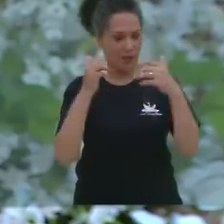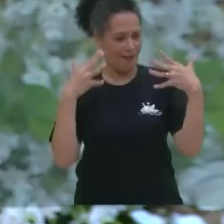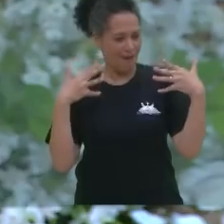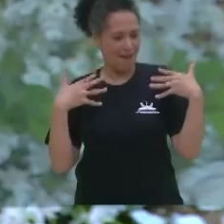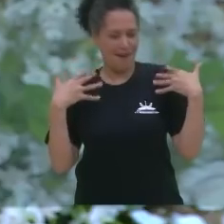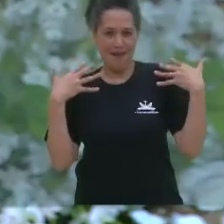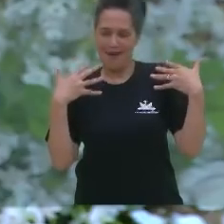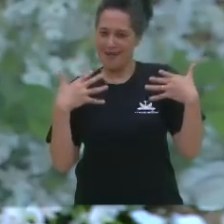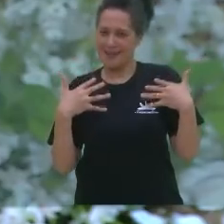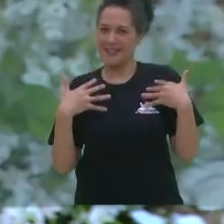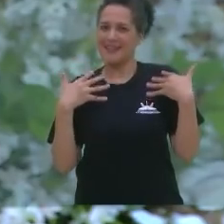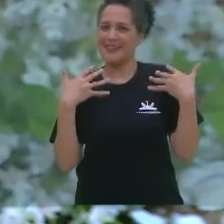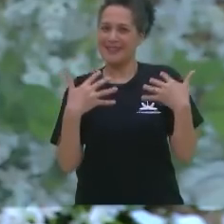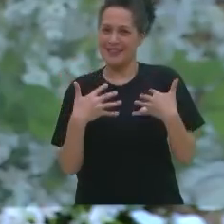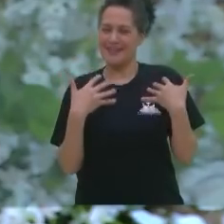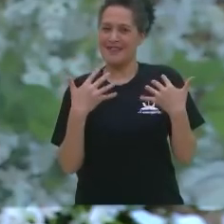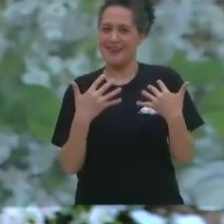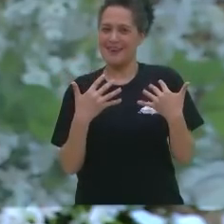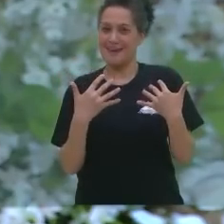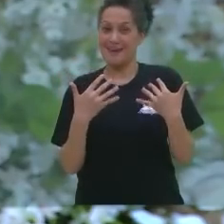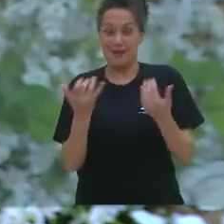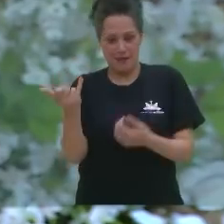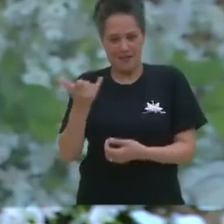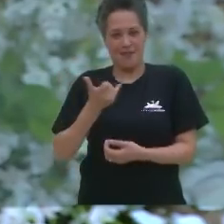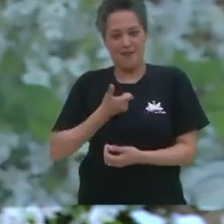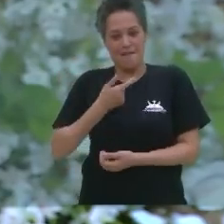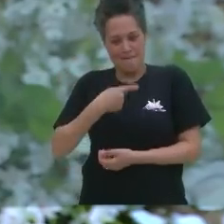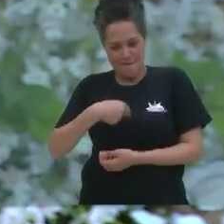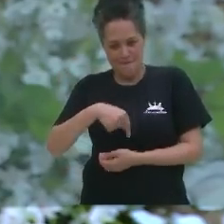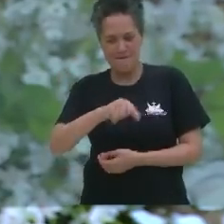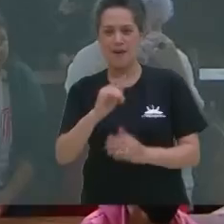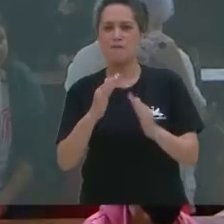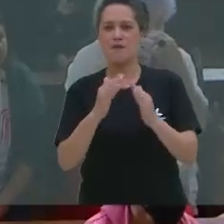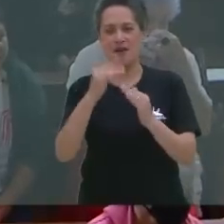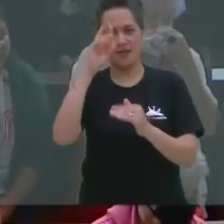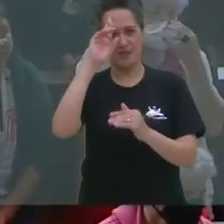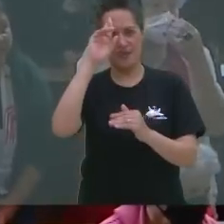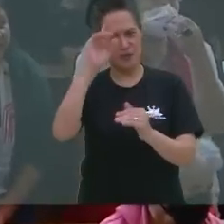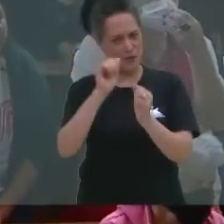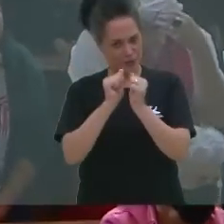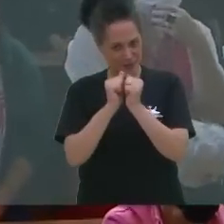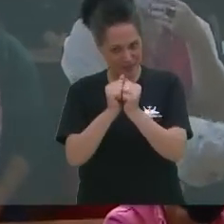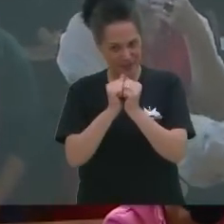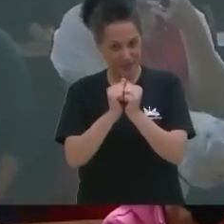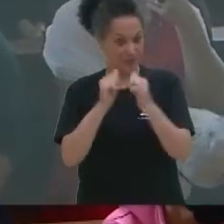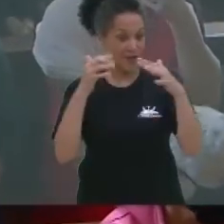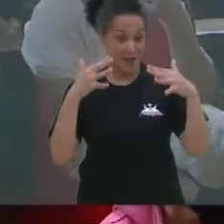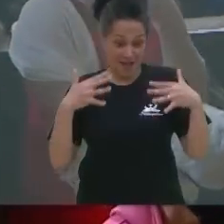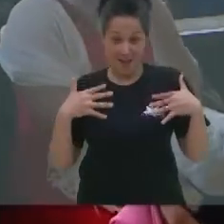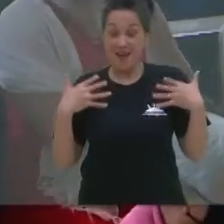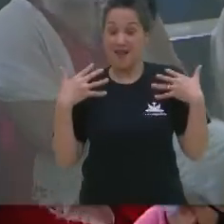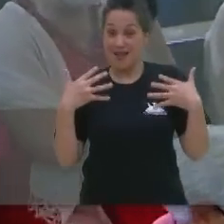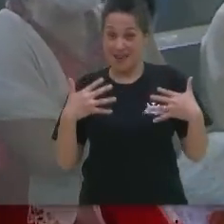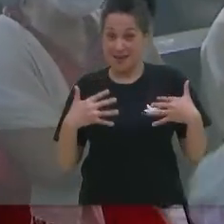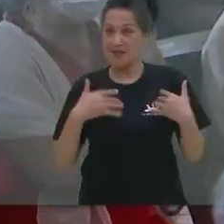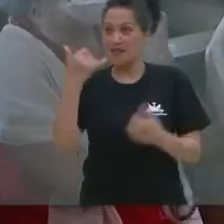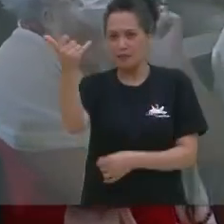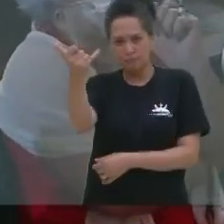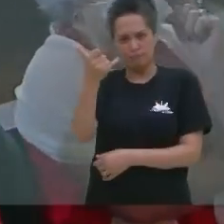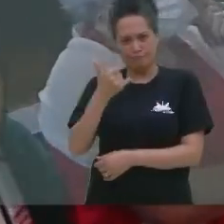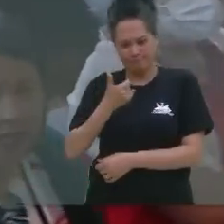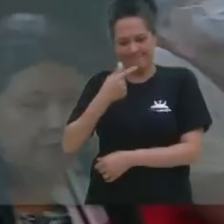disseram, vamos à casa do Senhor. Todos. Que alegria quando me